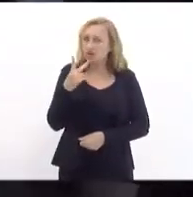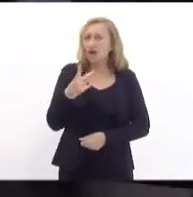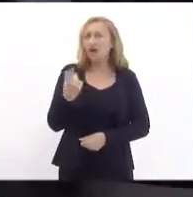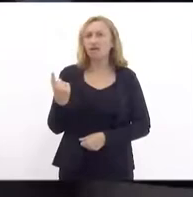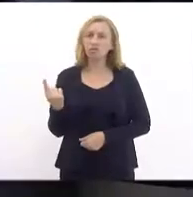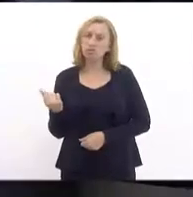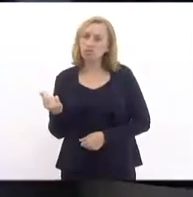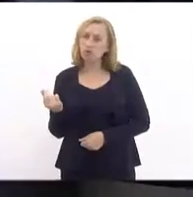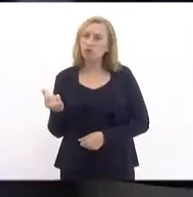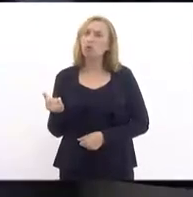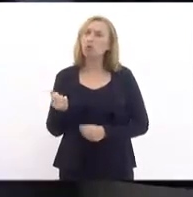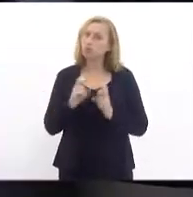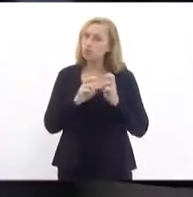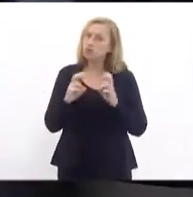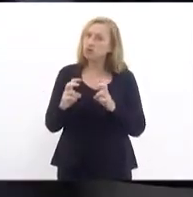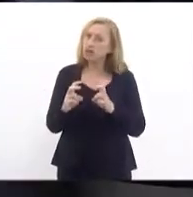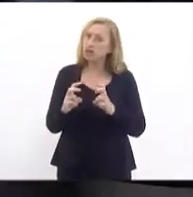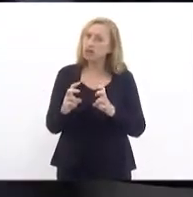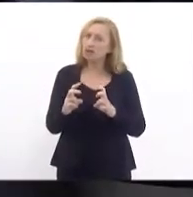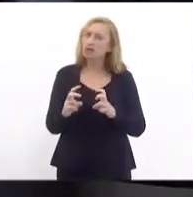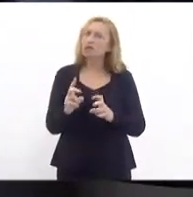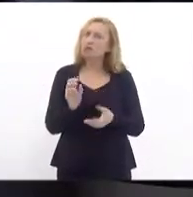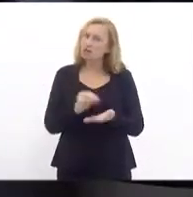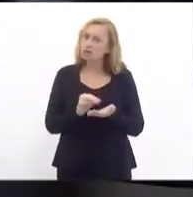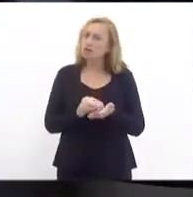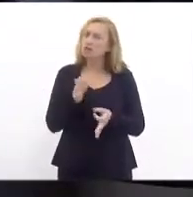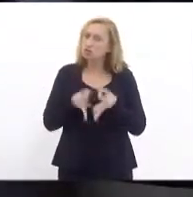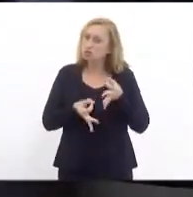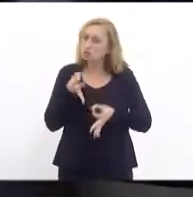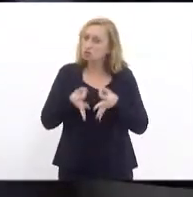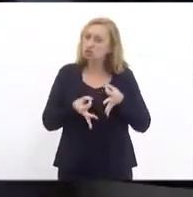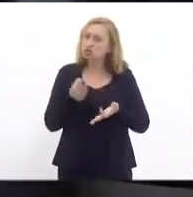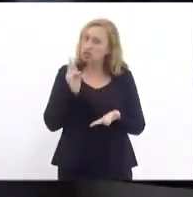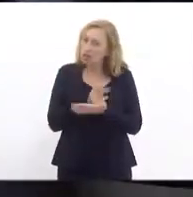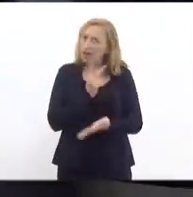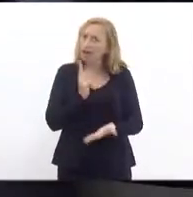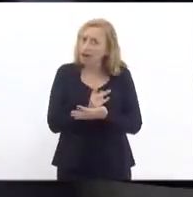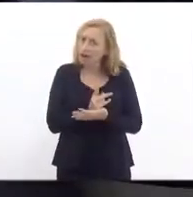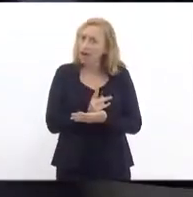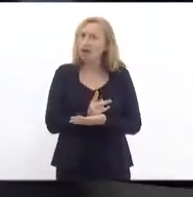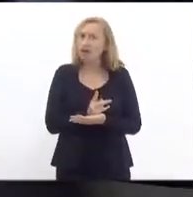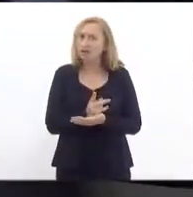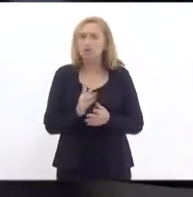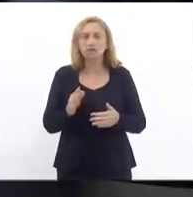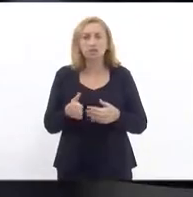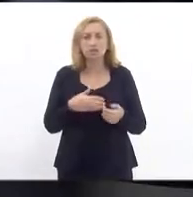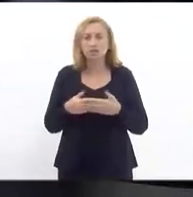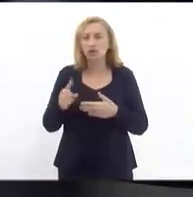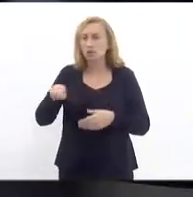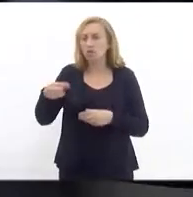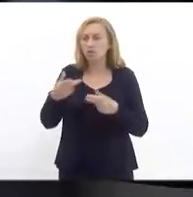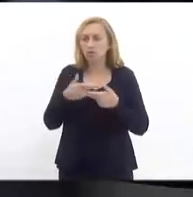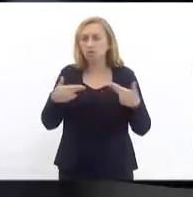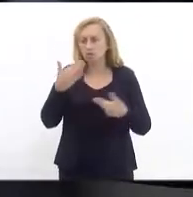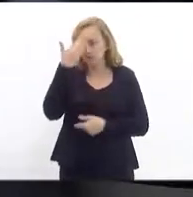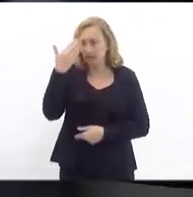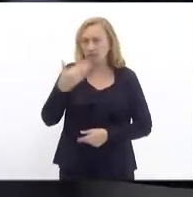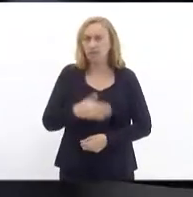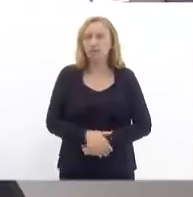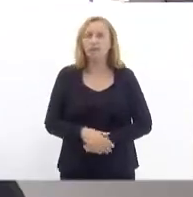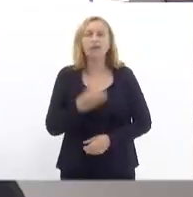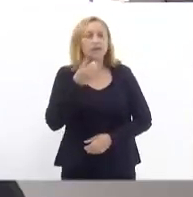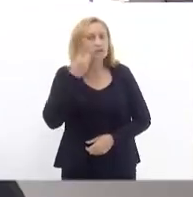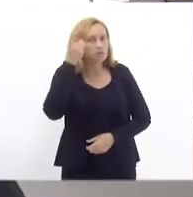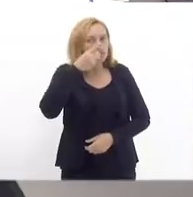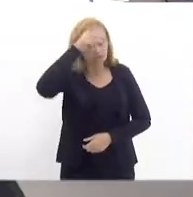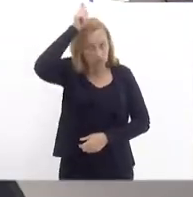tarifa, que é não só injusta, mas é imoral, antes de qualquer outra coisa. Obrigada. Passar a palavra ao deputado